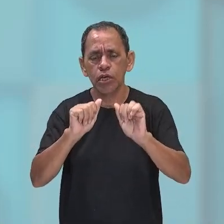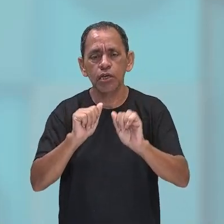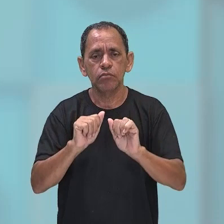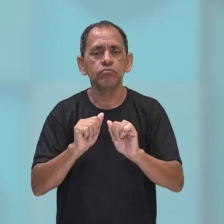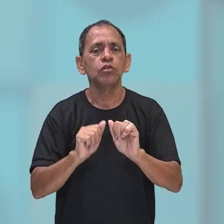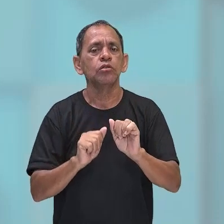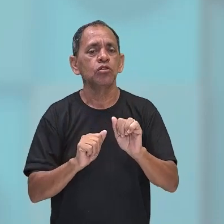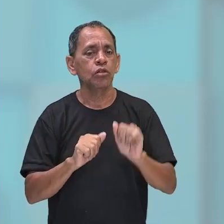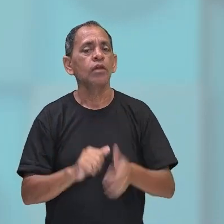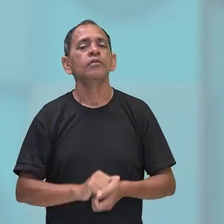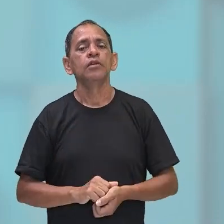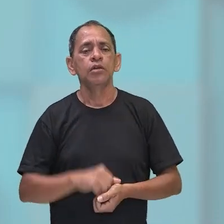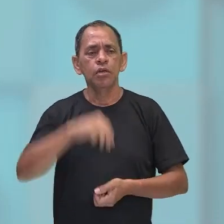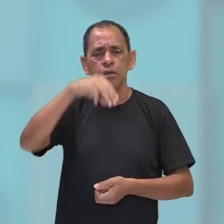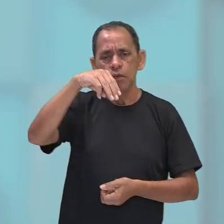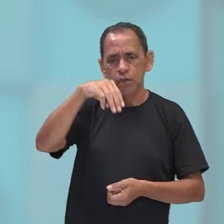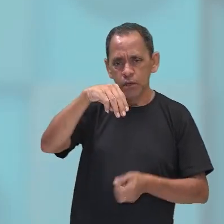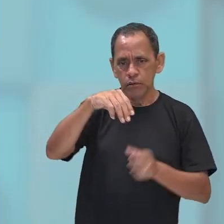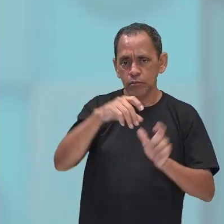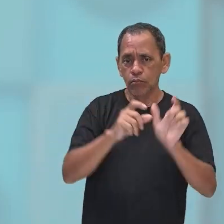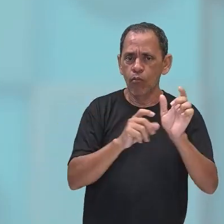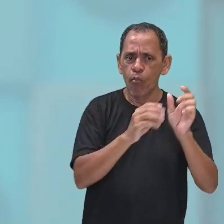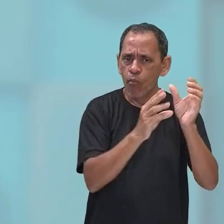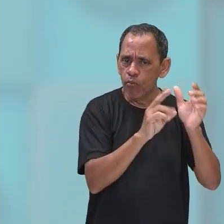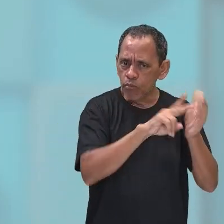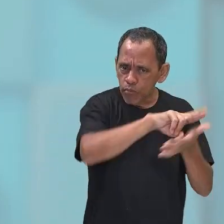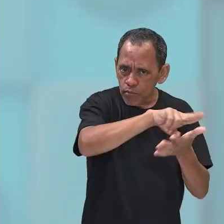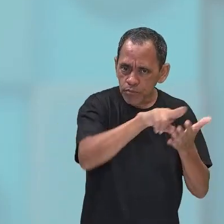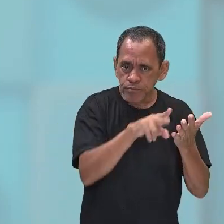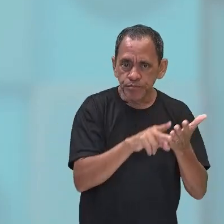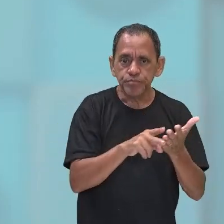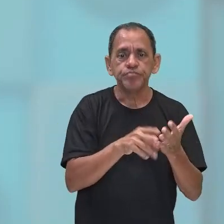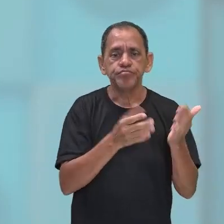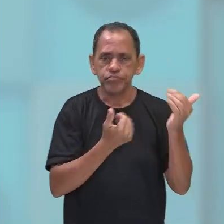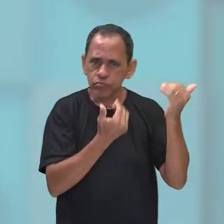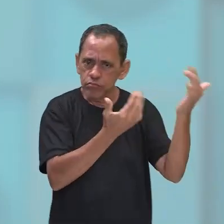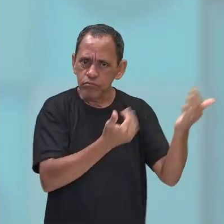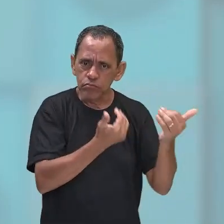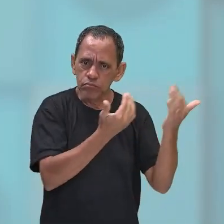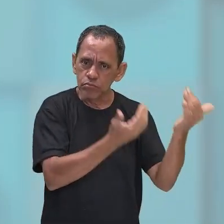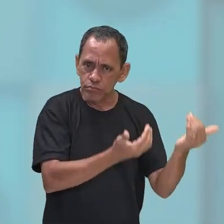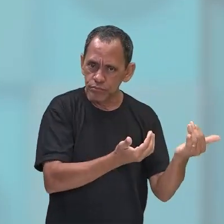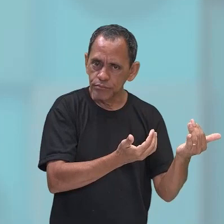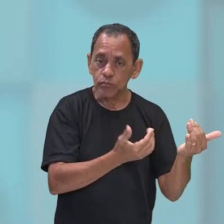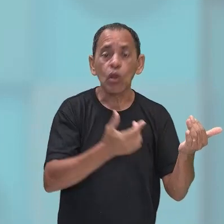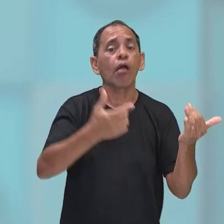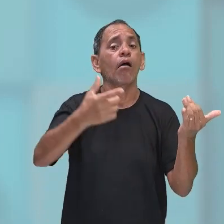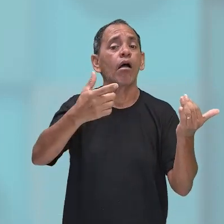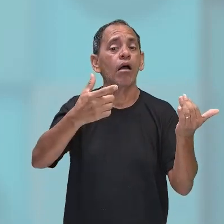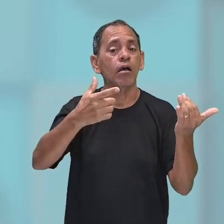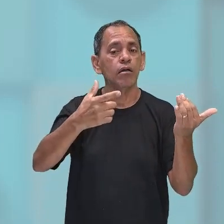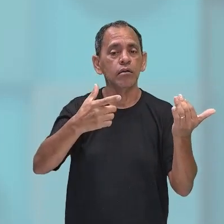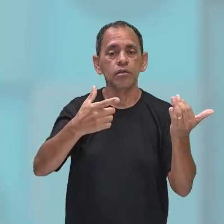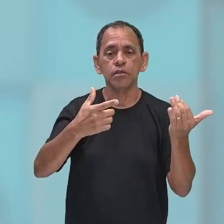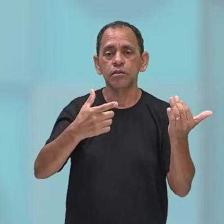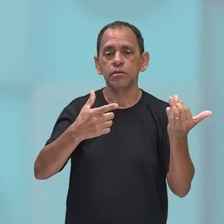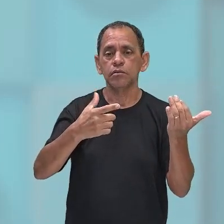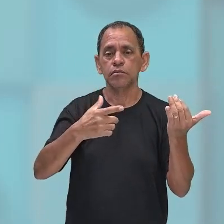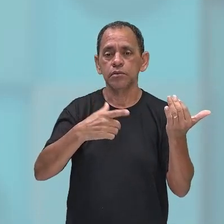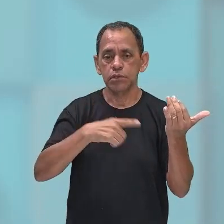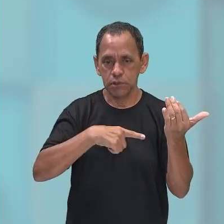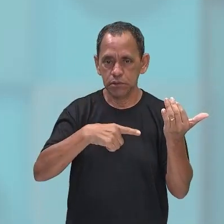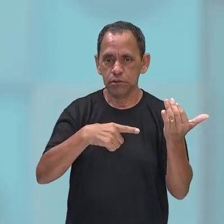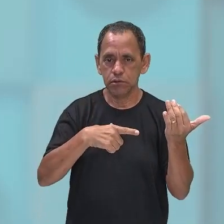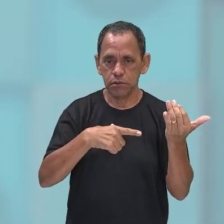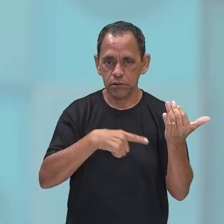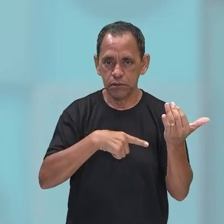perigo. Quando eu acrescento o não na oração, muitos adolescentes não temem o perigo, eu tenho uma outra